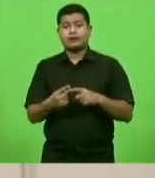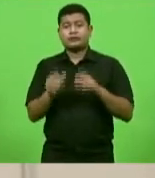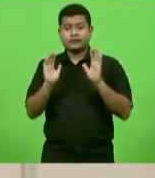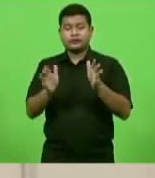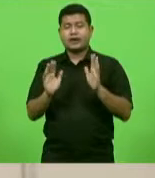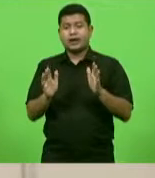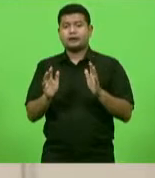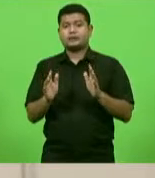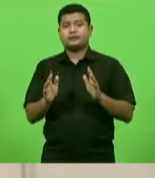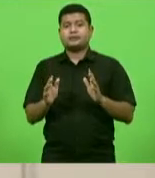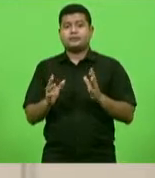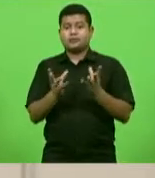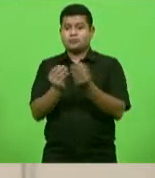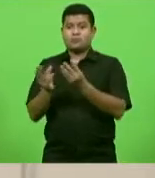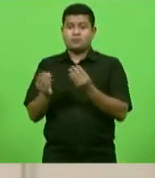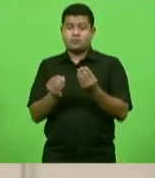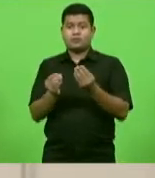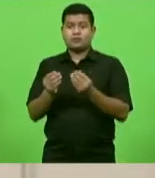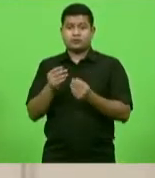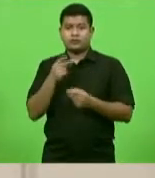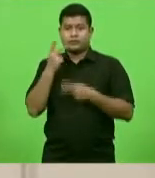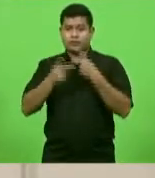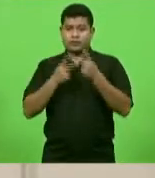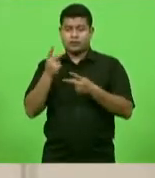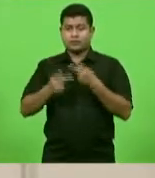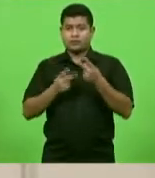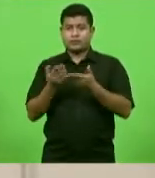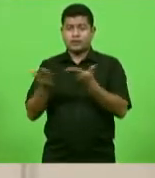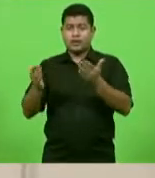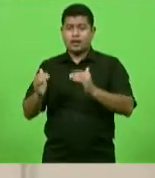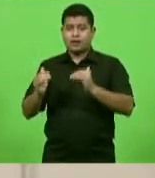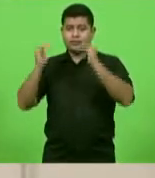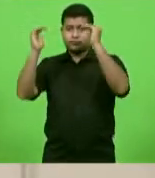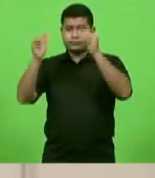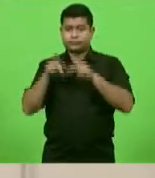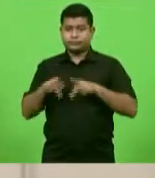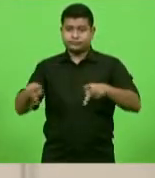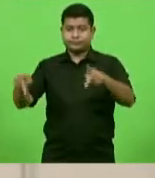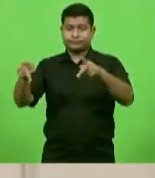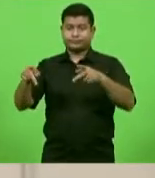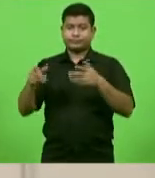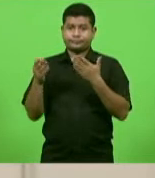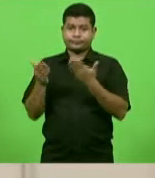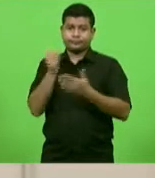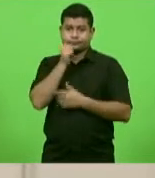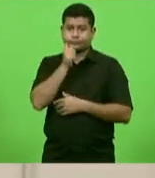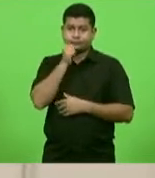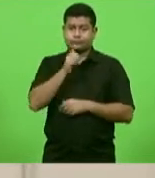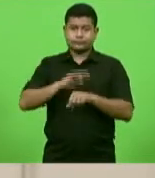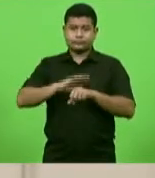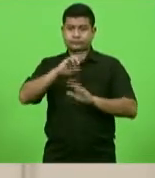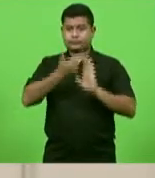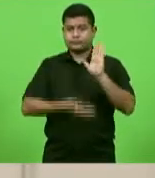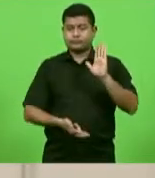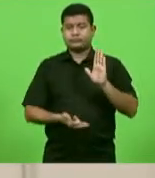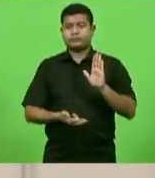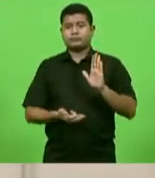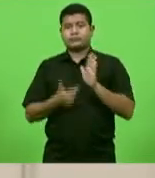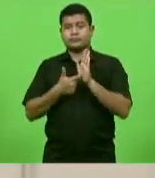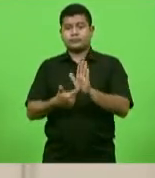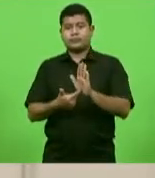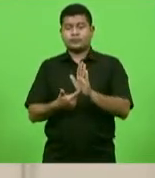já foi reproduzido pela desembargadora relatora quando